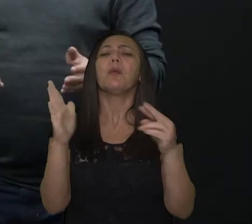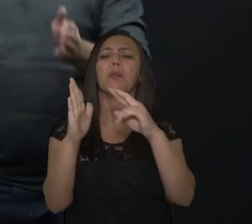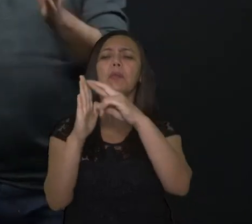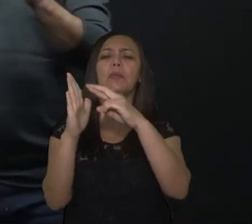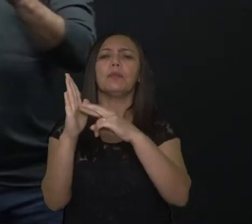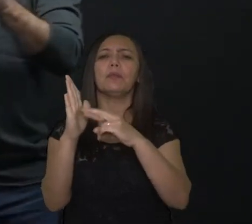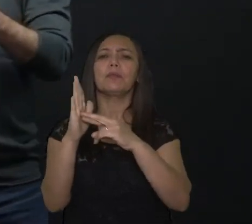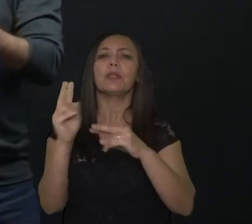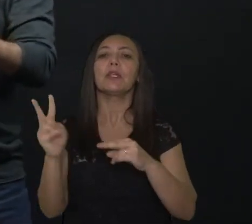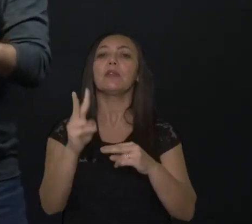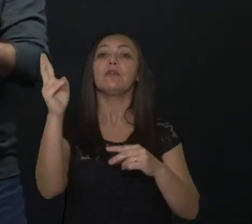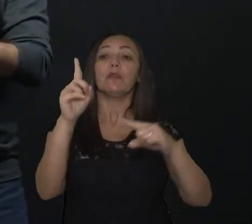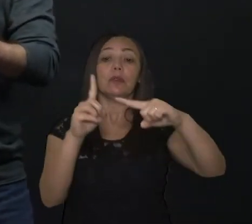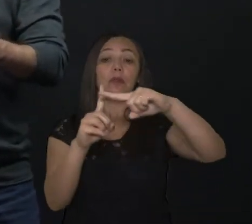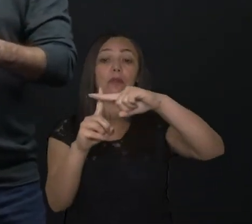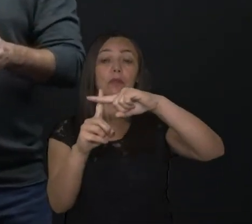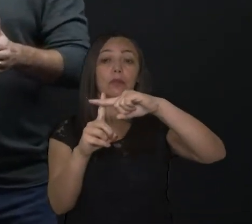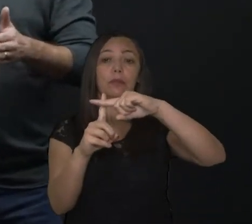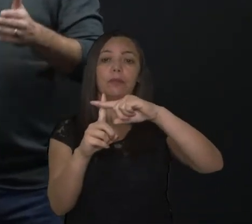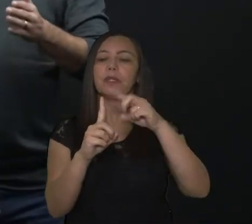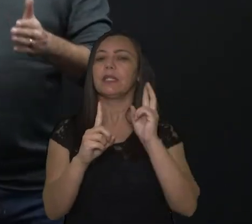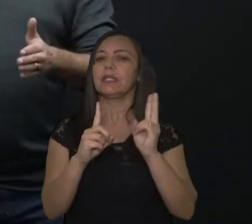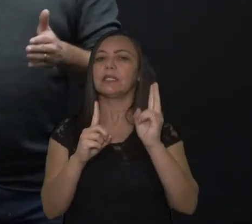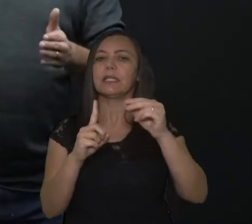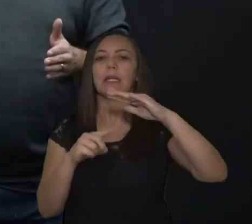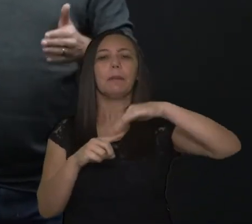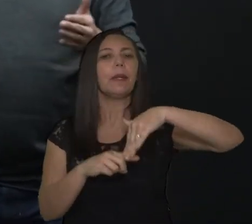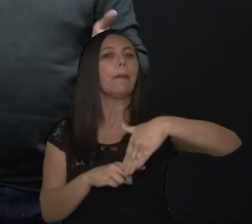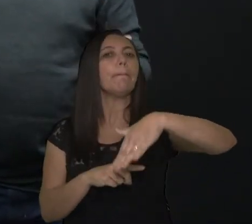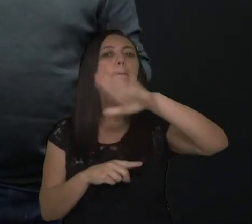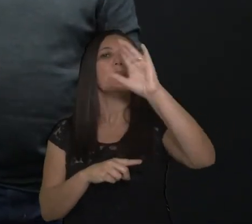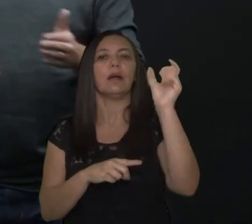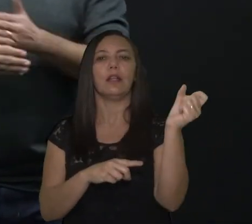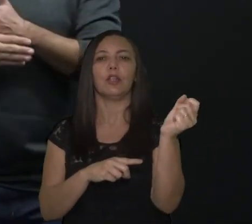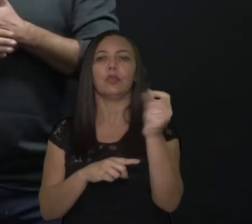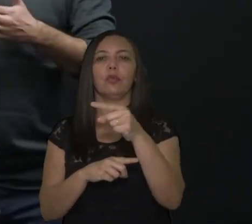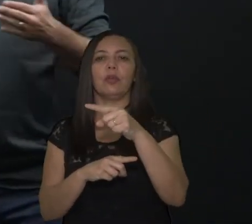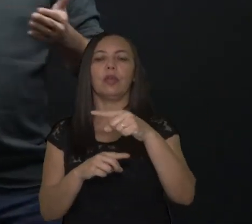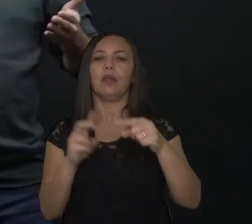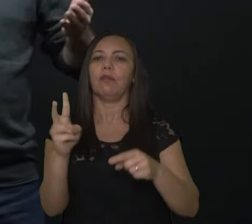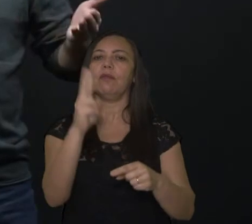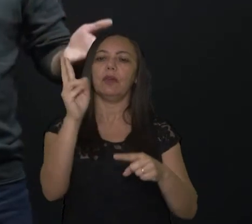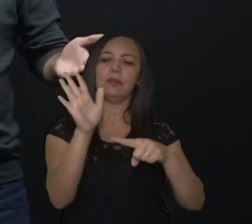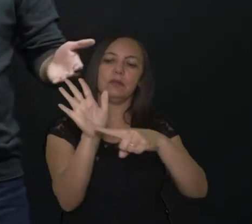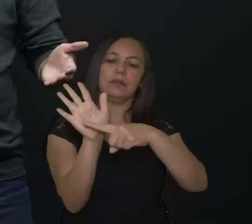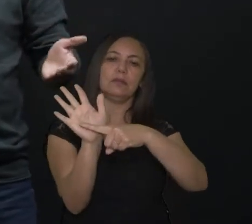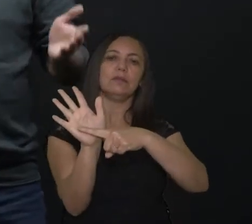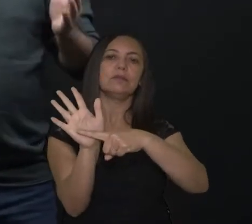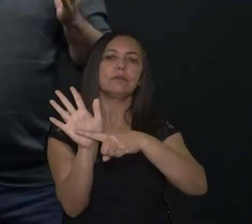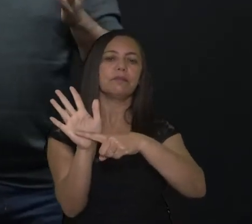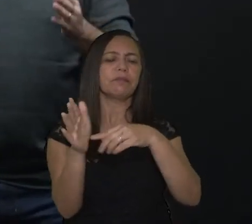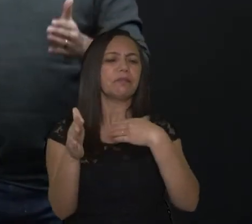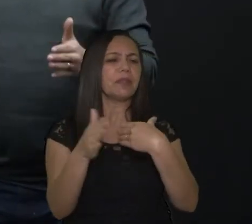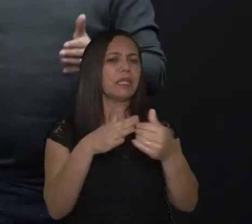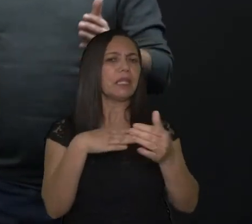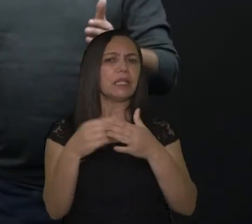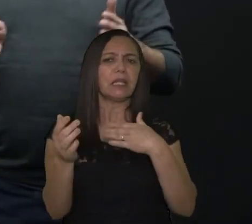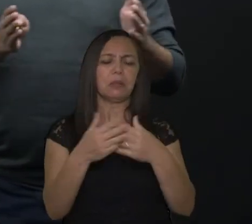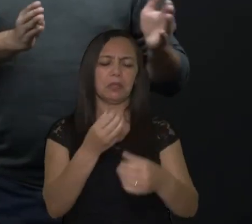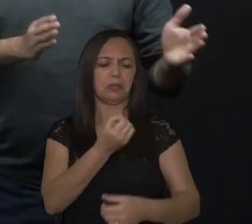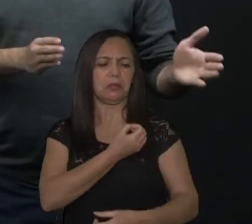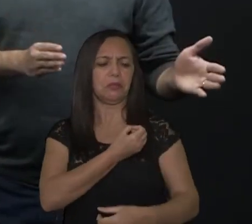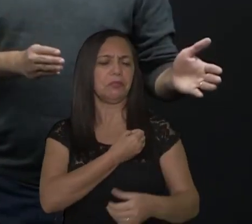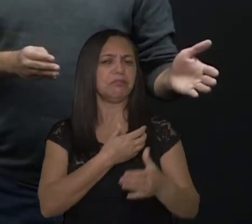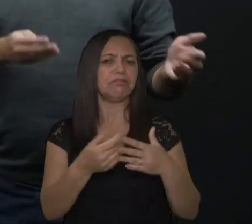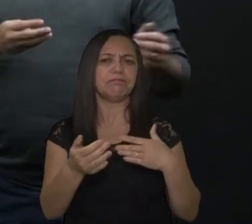Qual regrinha? Que todo valor positivo sempre será maior do que qualquer valor negativo, independente do